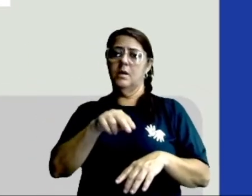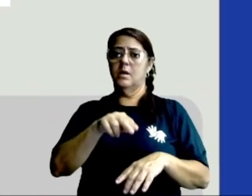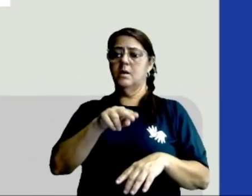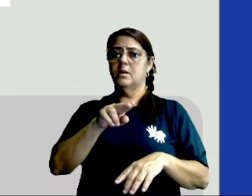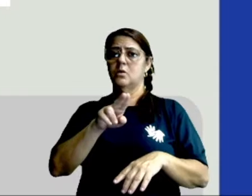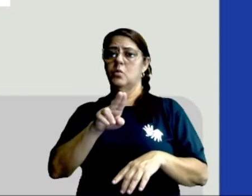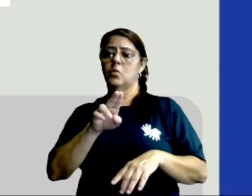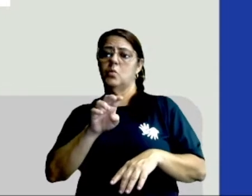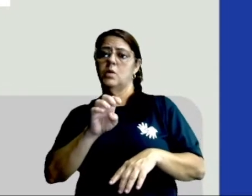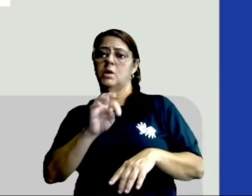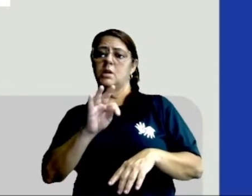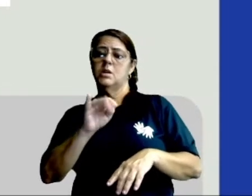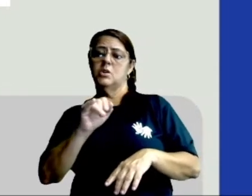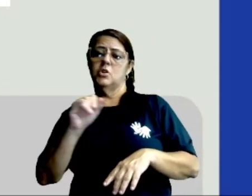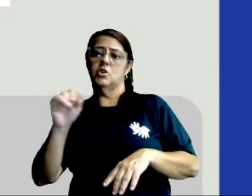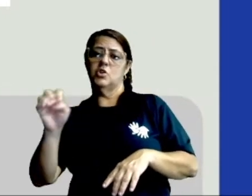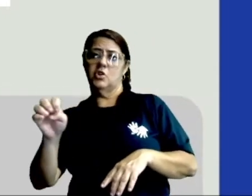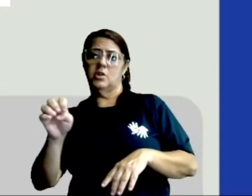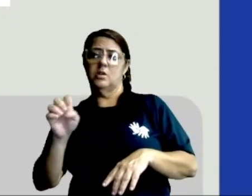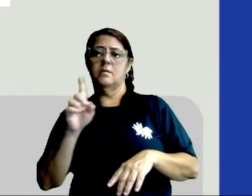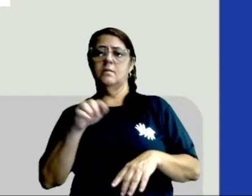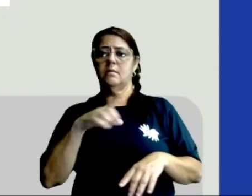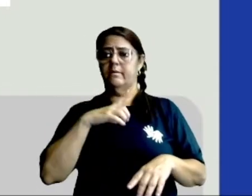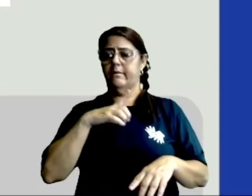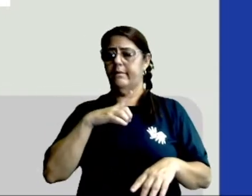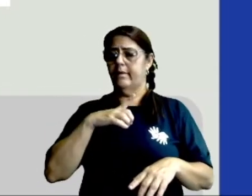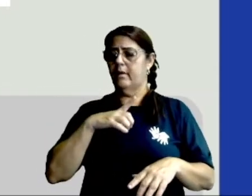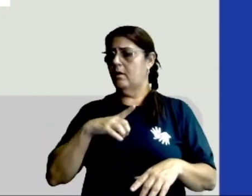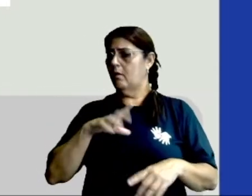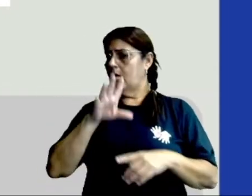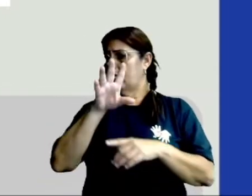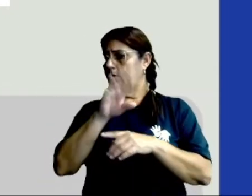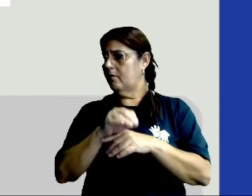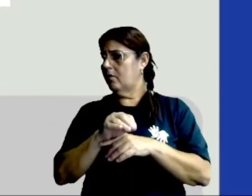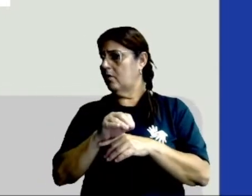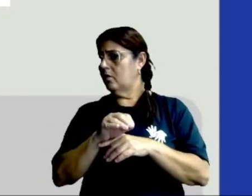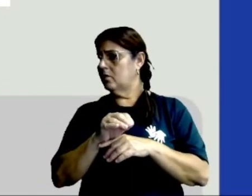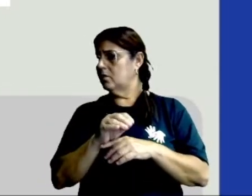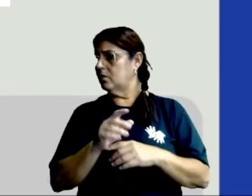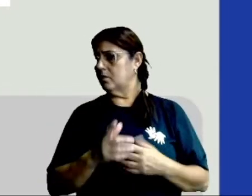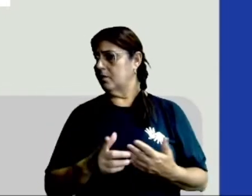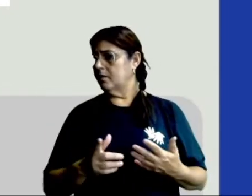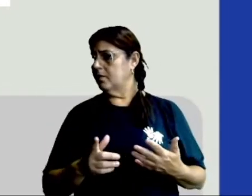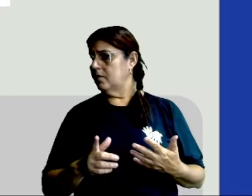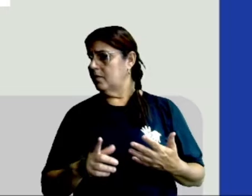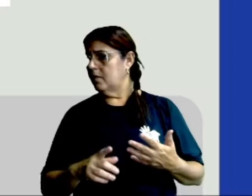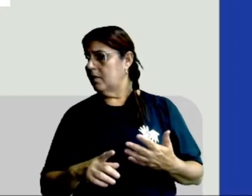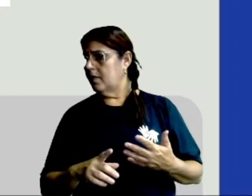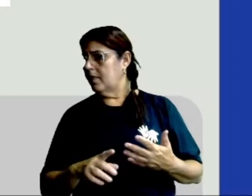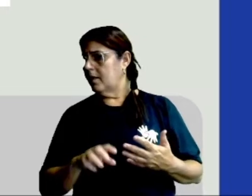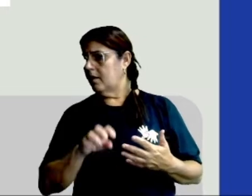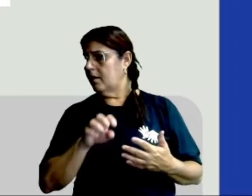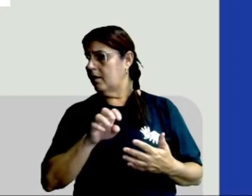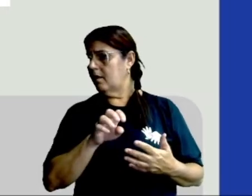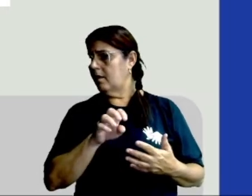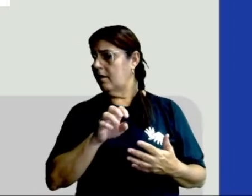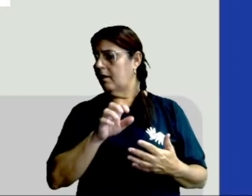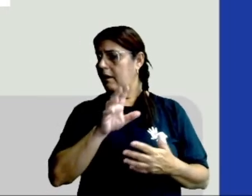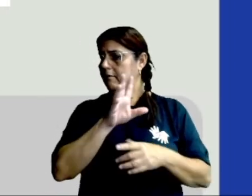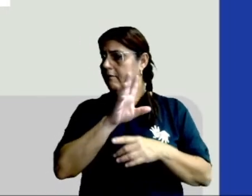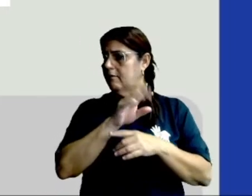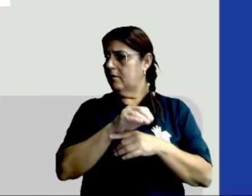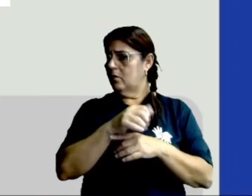Oriente e Ocidente, né? E aqui uma imagem aqui do Observatório Astronômico de Greenwich, em Londres, no Reino Unido, uma